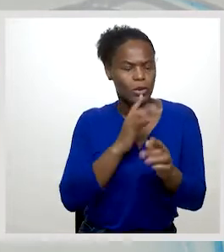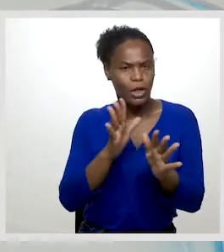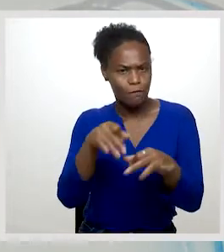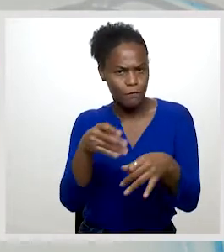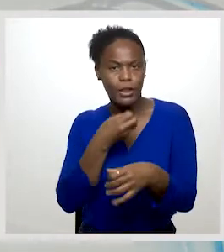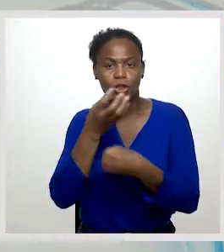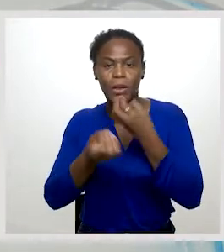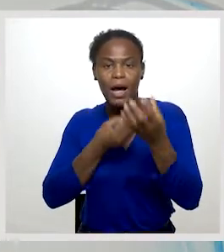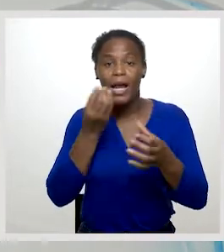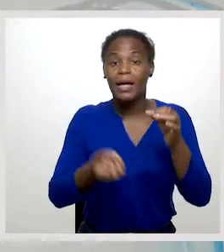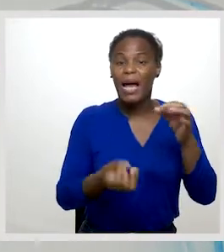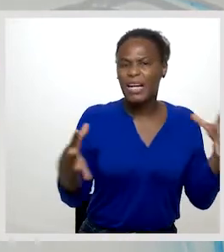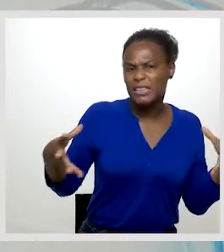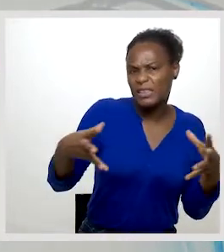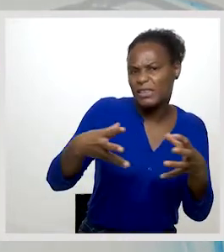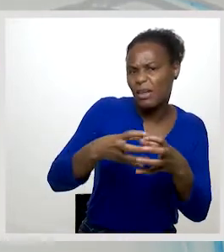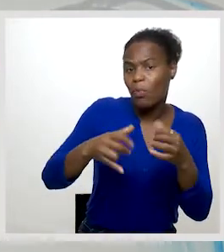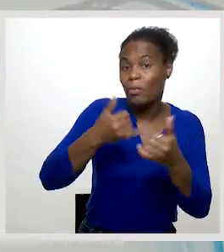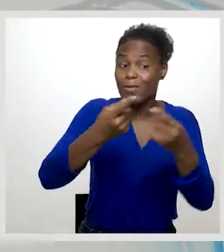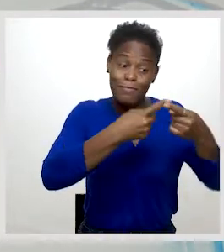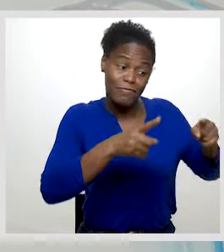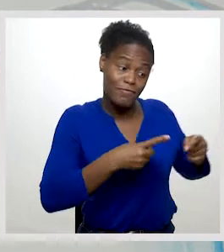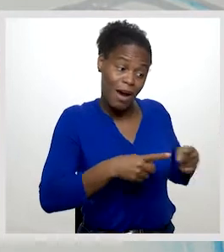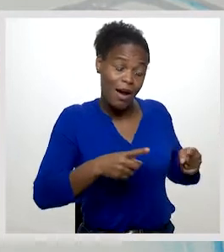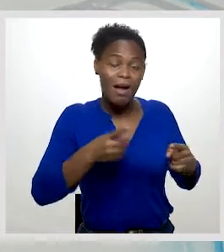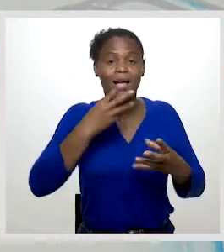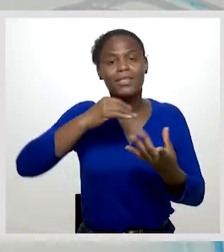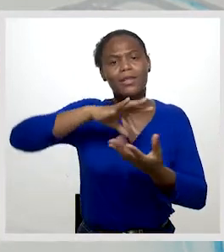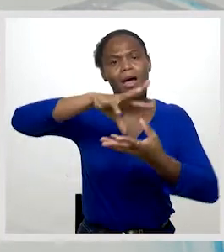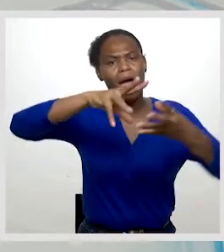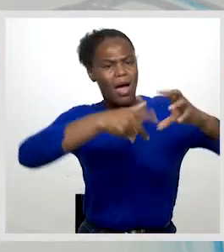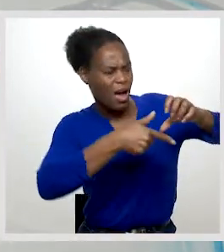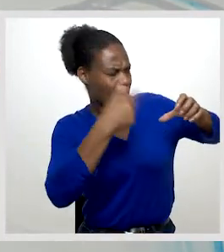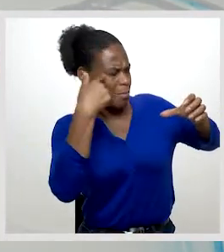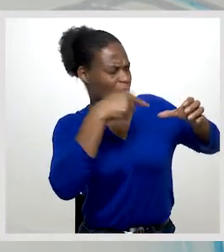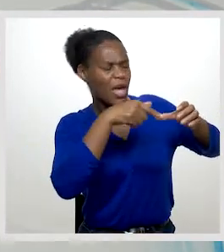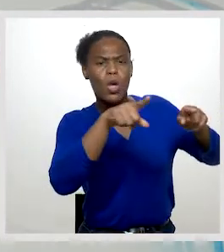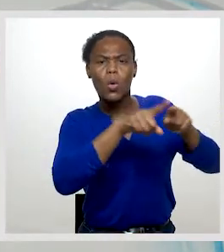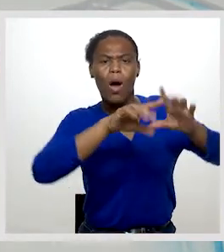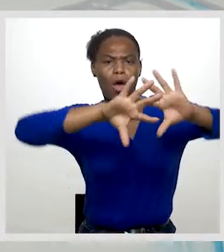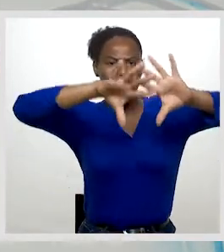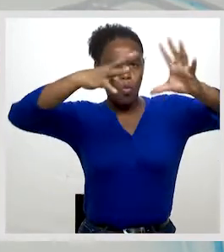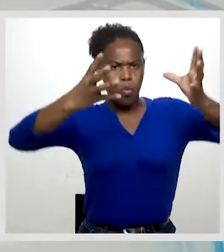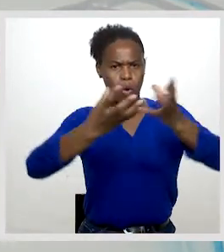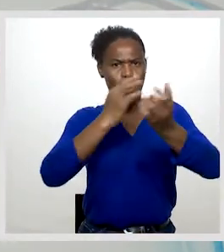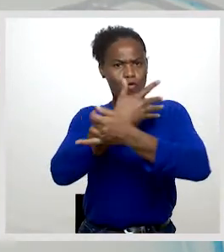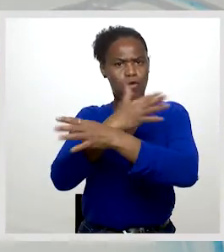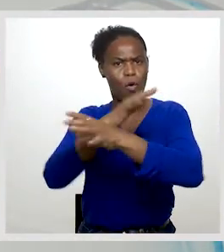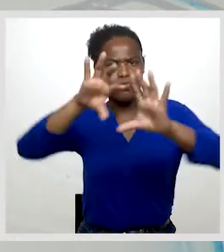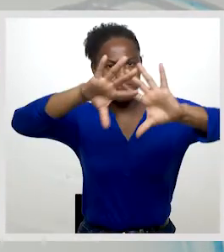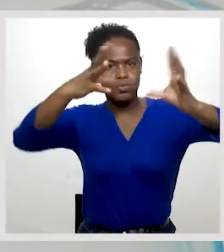de explicar, da criação e diferenciação, a Terra parecia como se fosse uma bola de